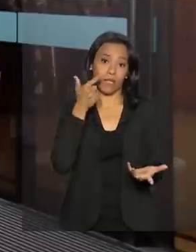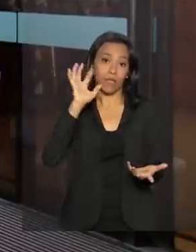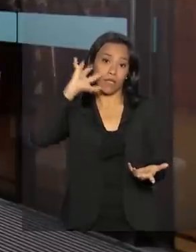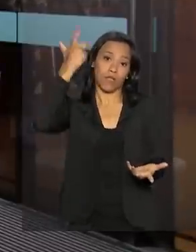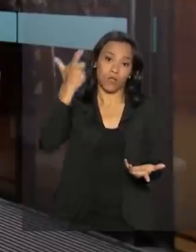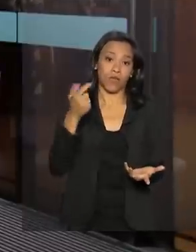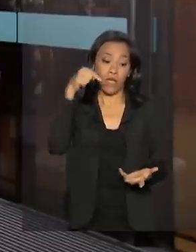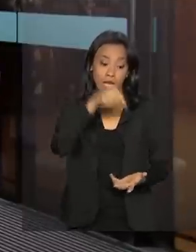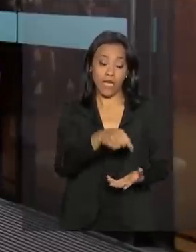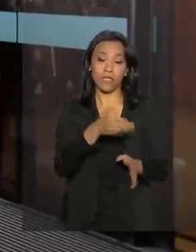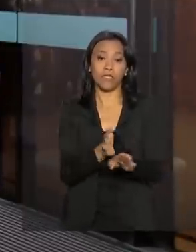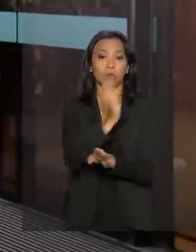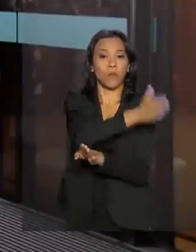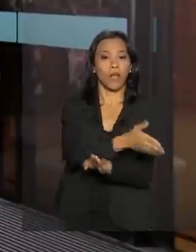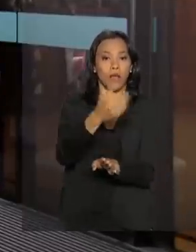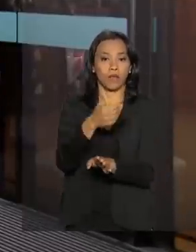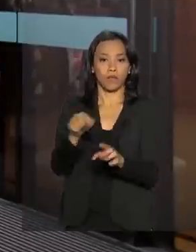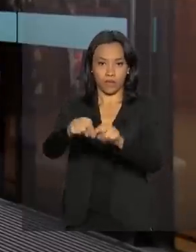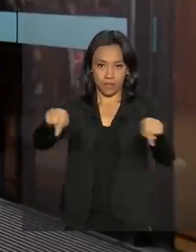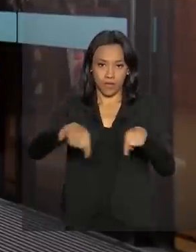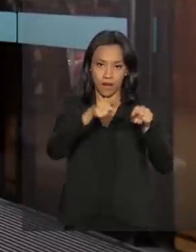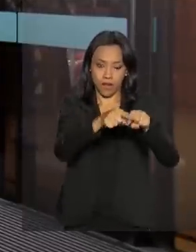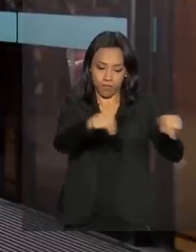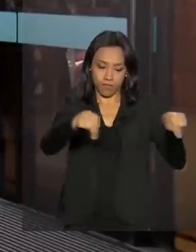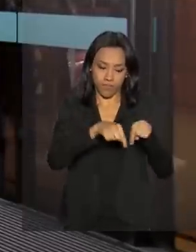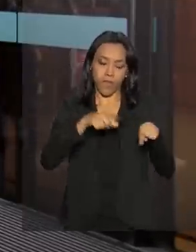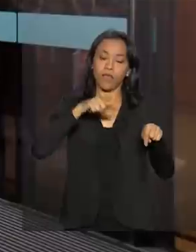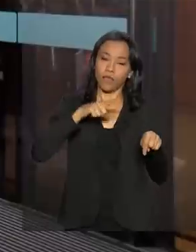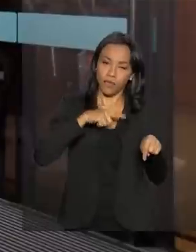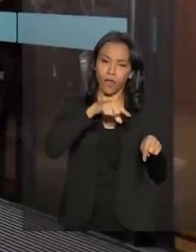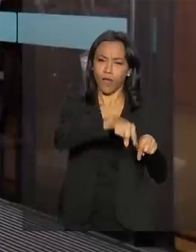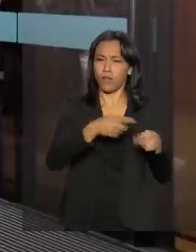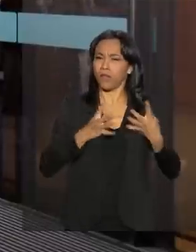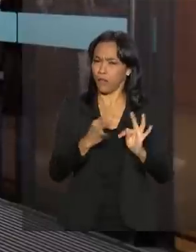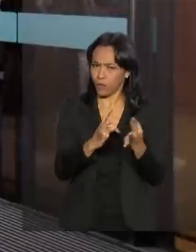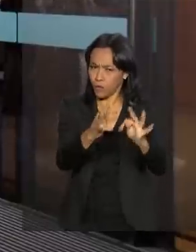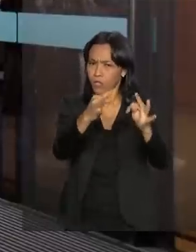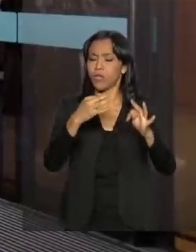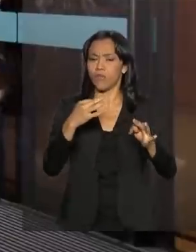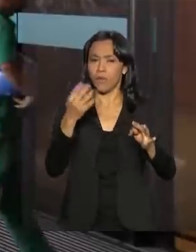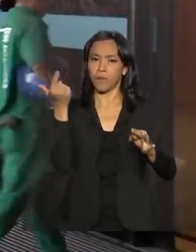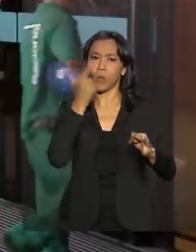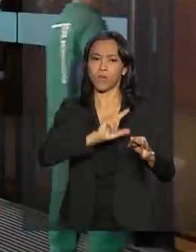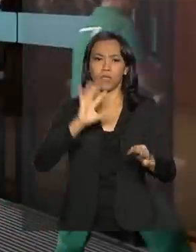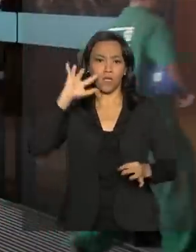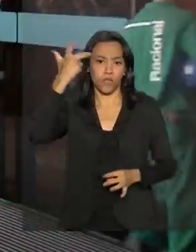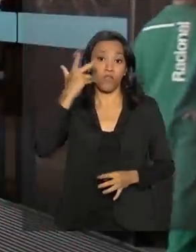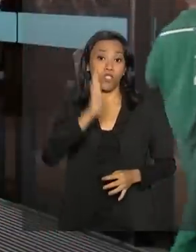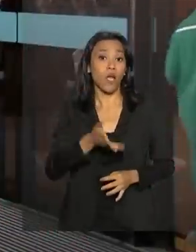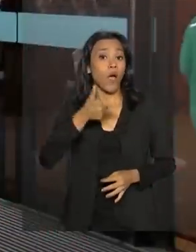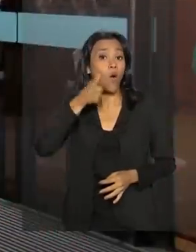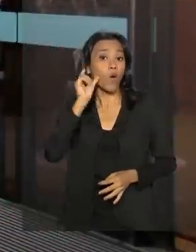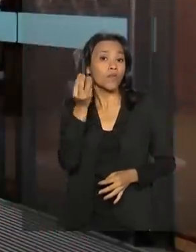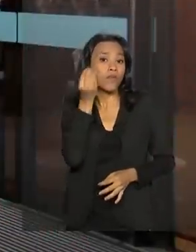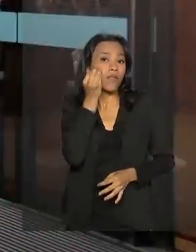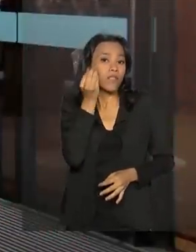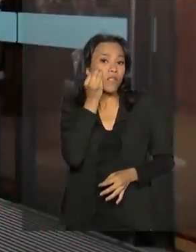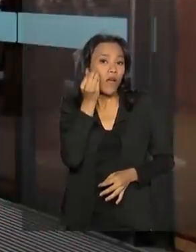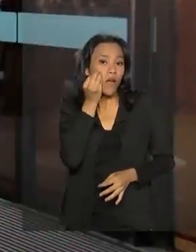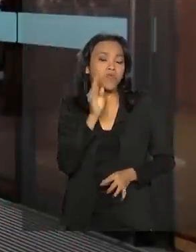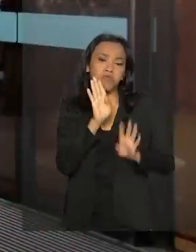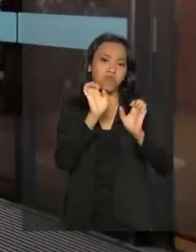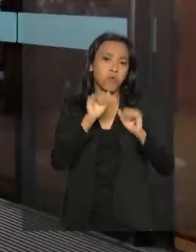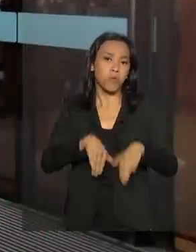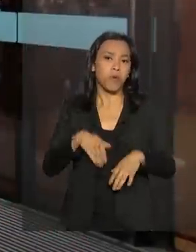montado dispõe de equipamentos de última geração para esse tipo de situação. Foram testados ontem pelo Palácio do Planalto, estão